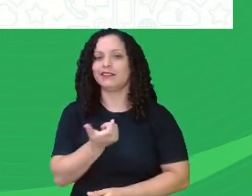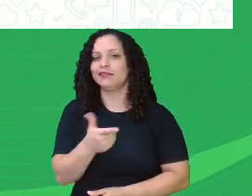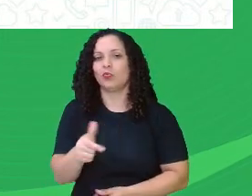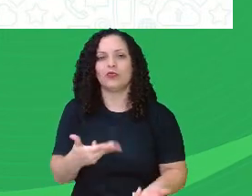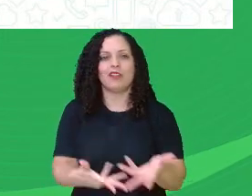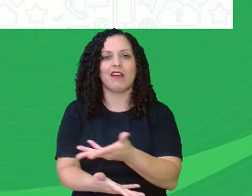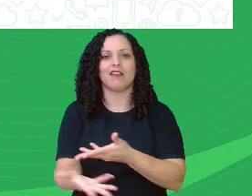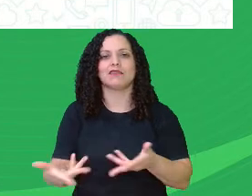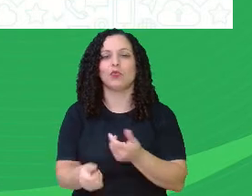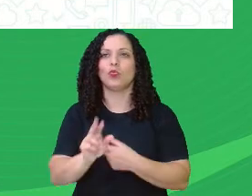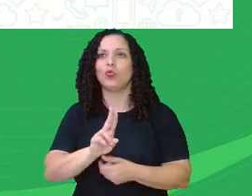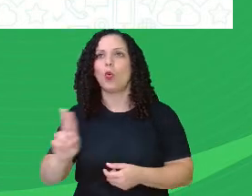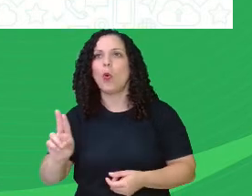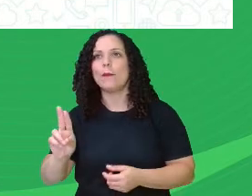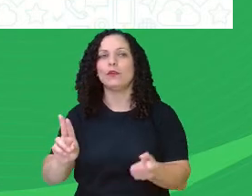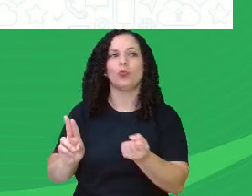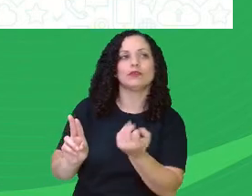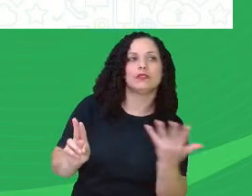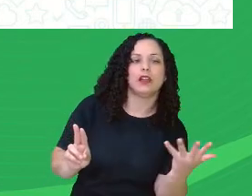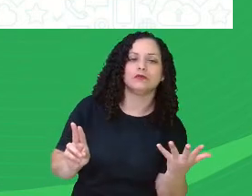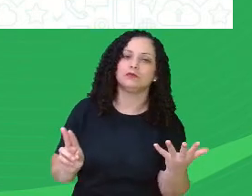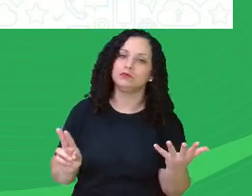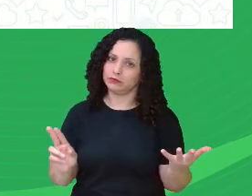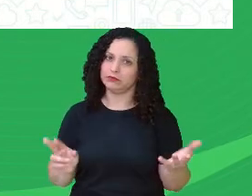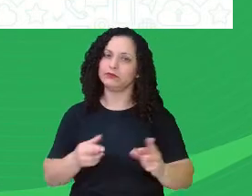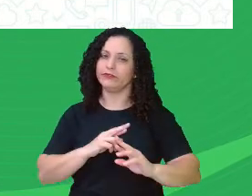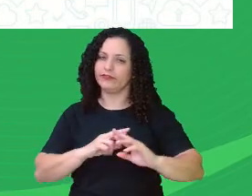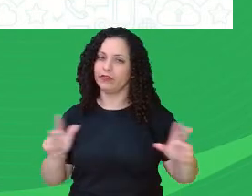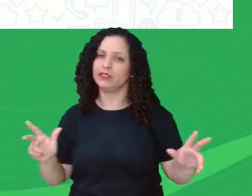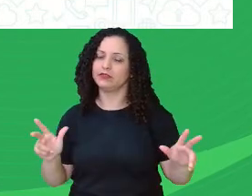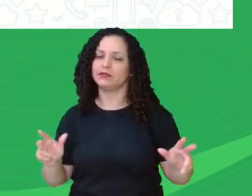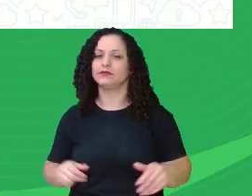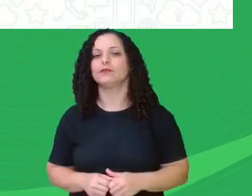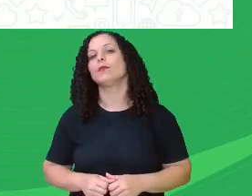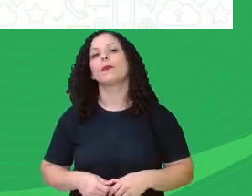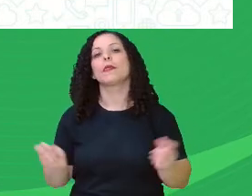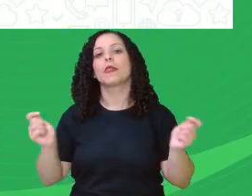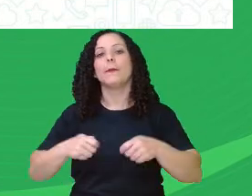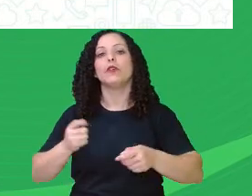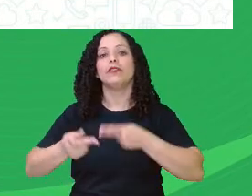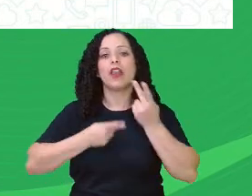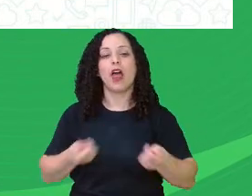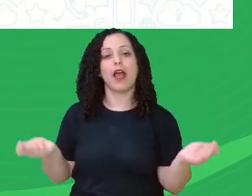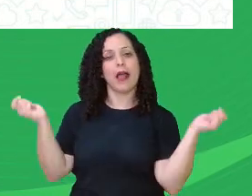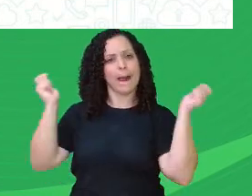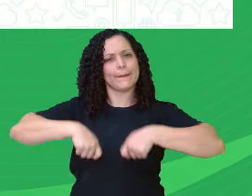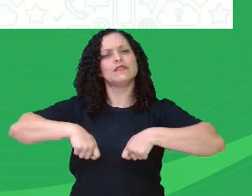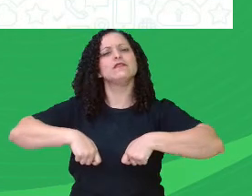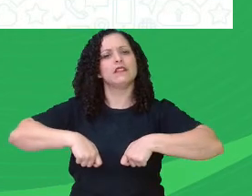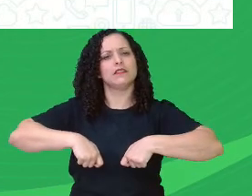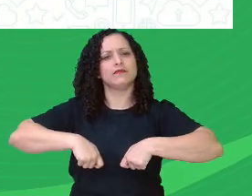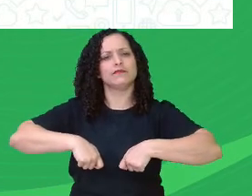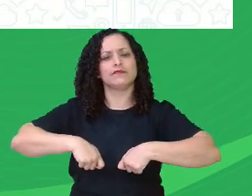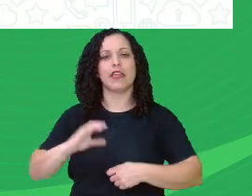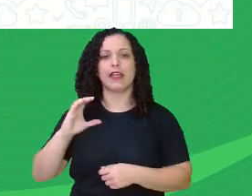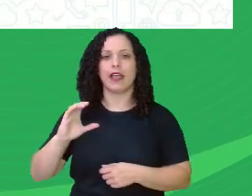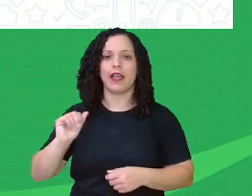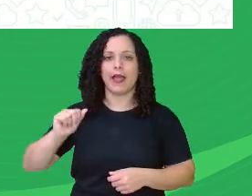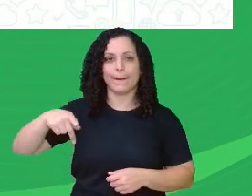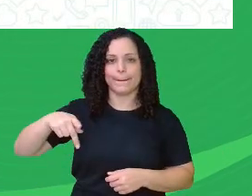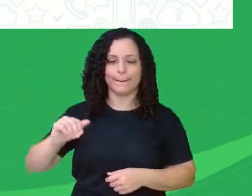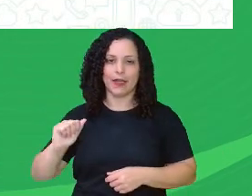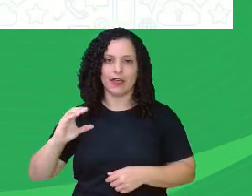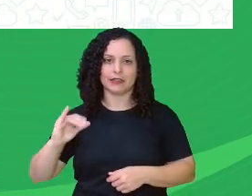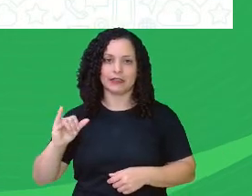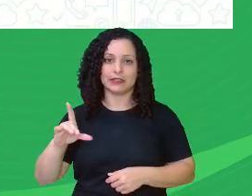para você o nome e volume. Ele pode dizer, eu já disse a vocês em aulas anteriores, capacidade. Capacidade também relaciona a palavra